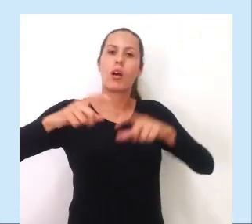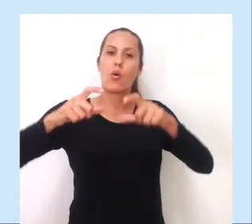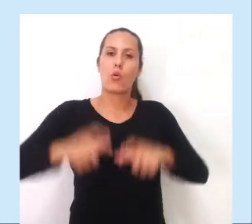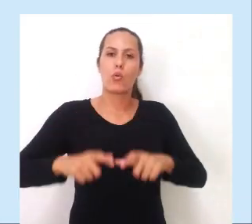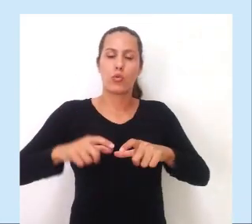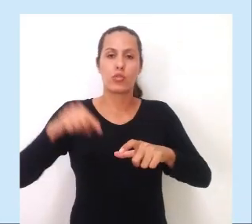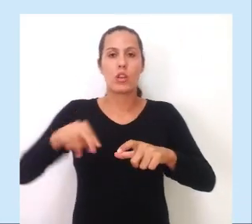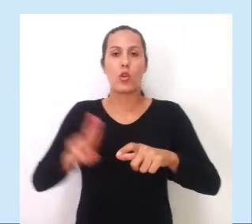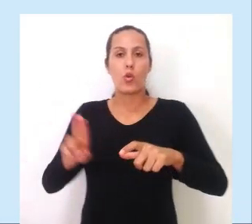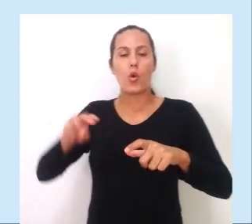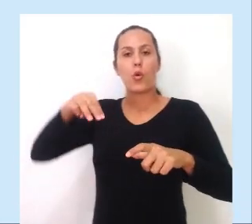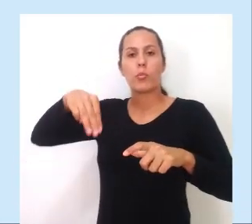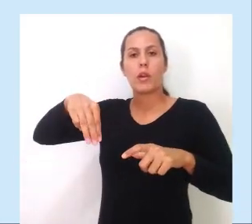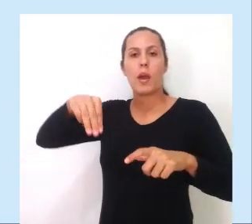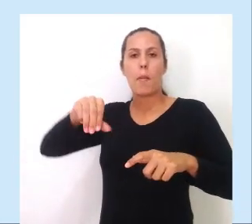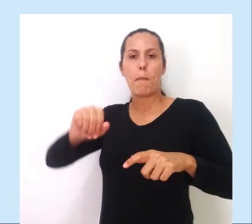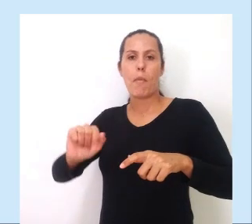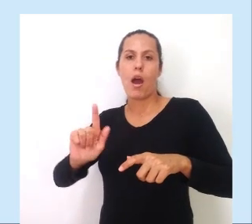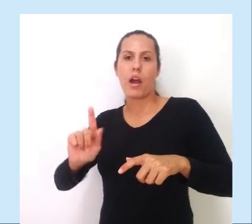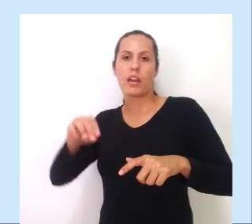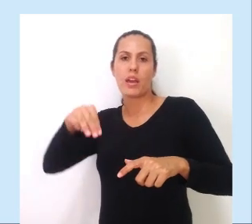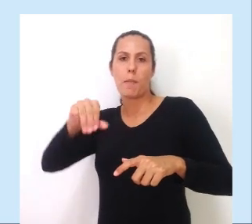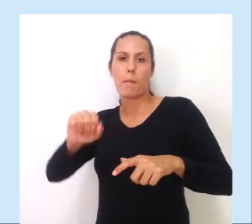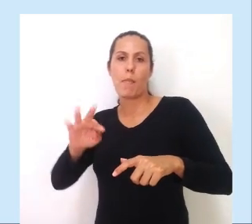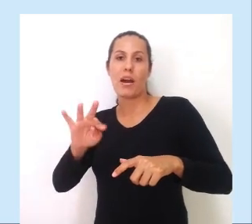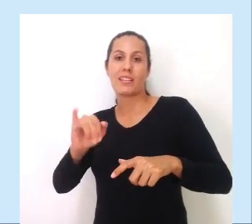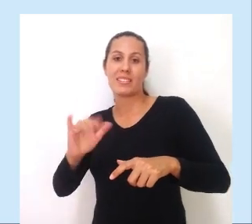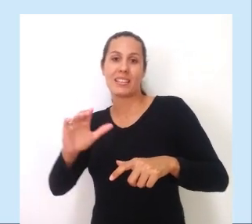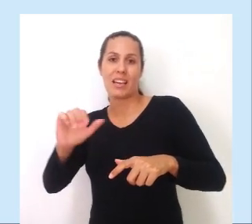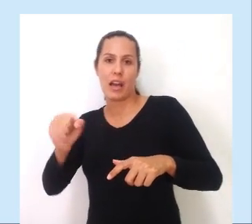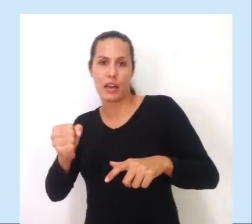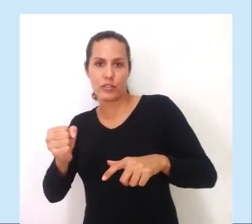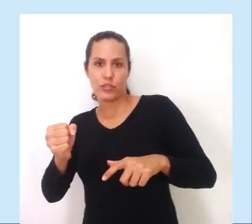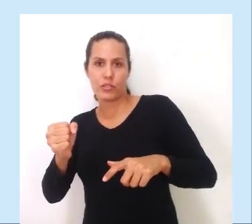de rochas magmáticas. Vê só que legal.